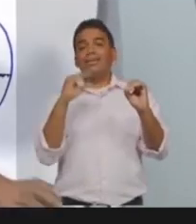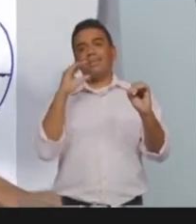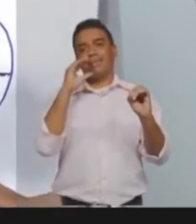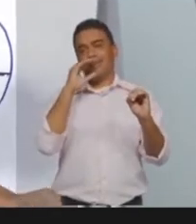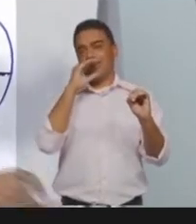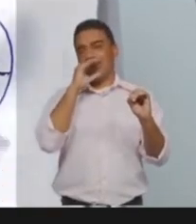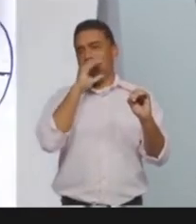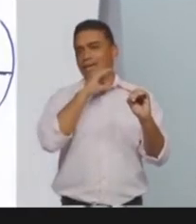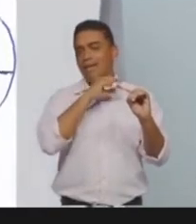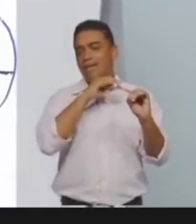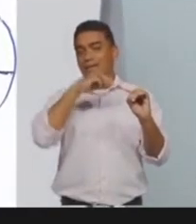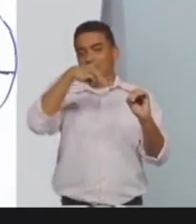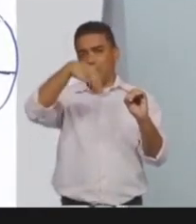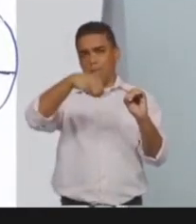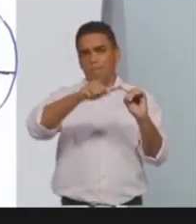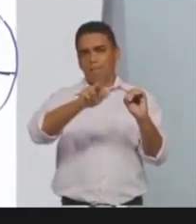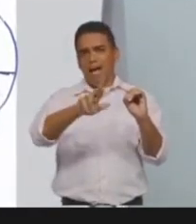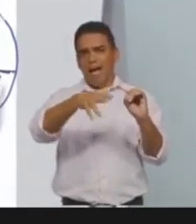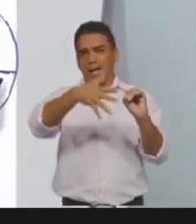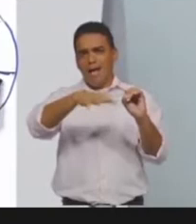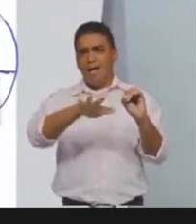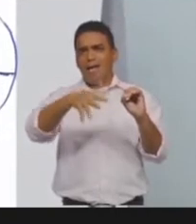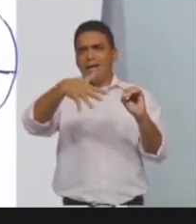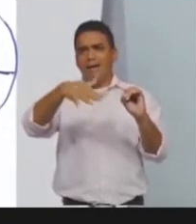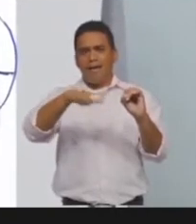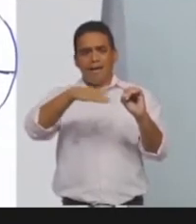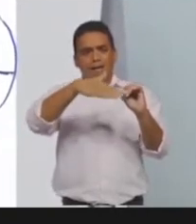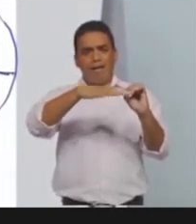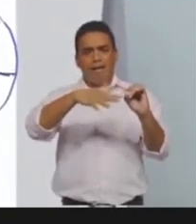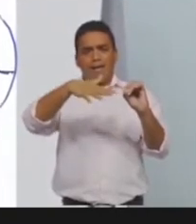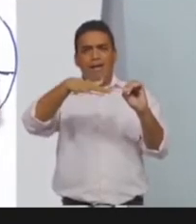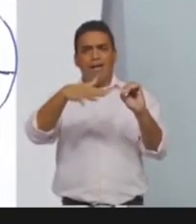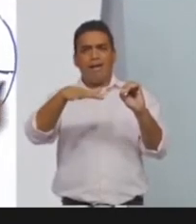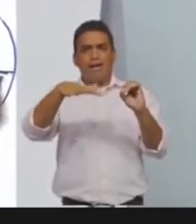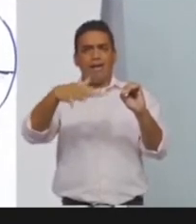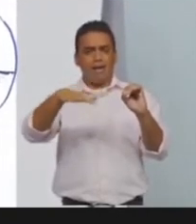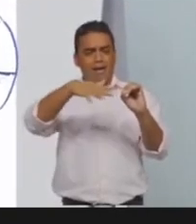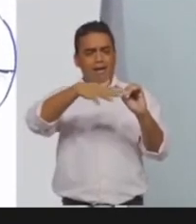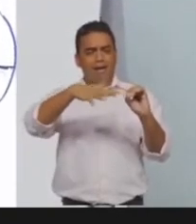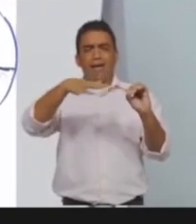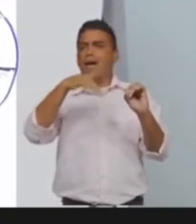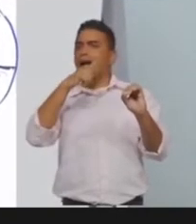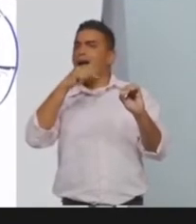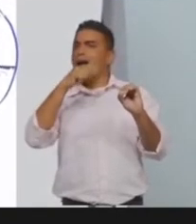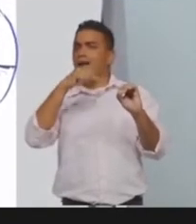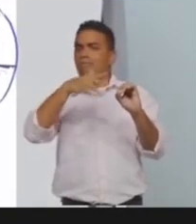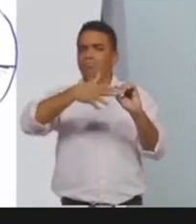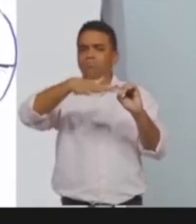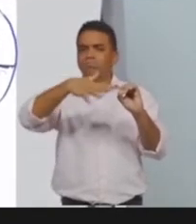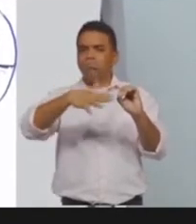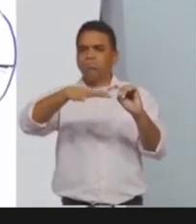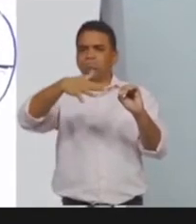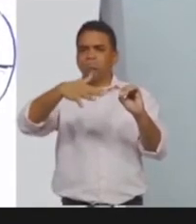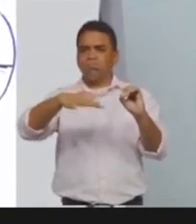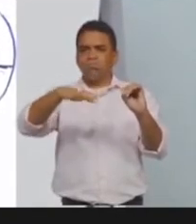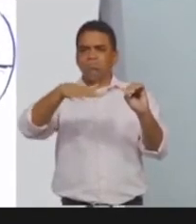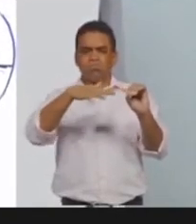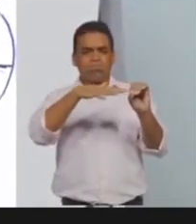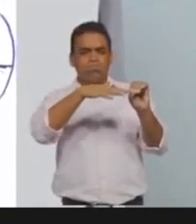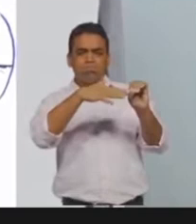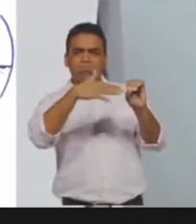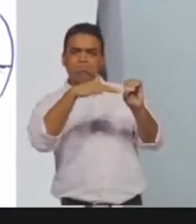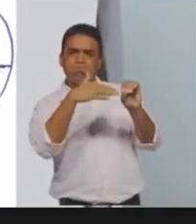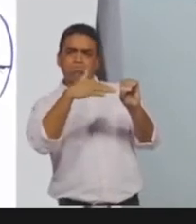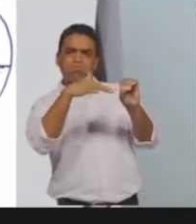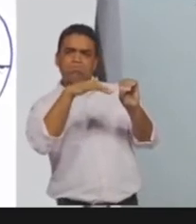marítimas, deixa eu pegar o azul aqui de novo, que estão formadas aqui, ó, nesses oceanos, as correntes oceânicas, perdão,